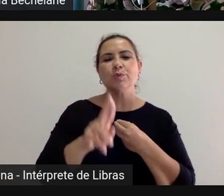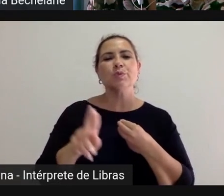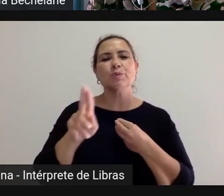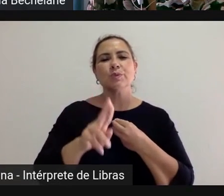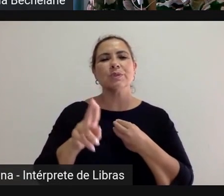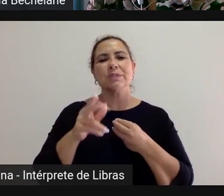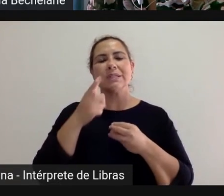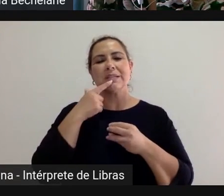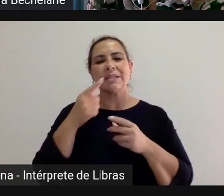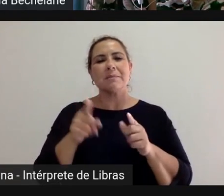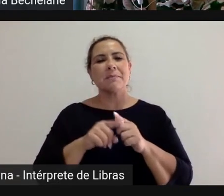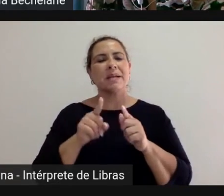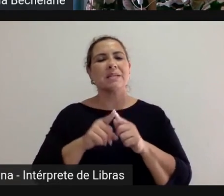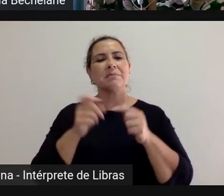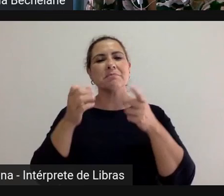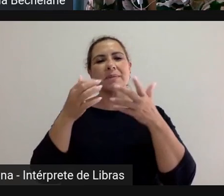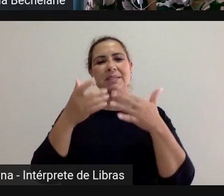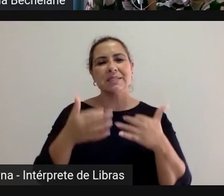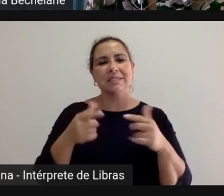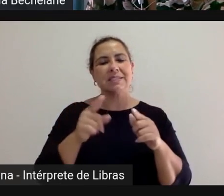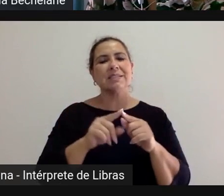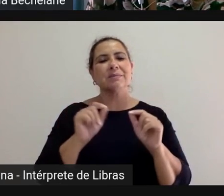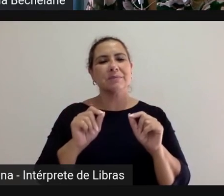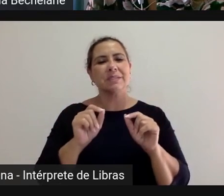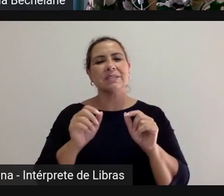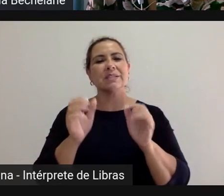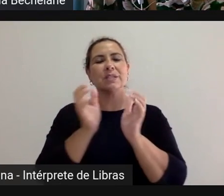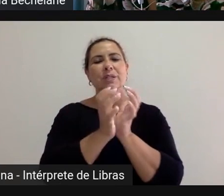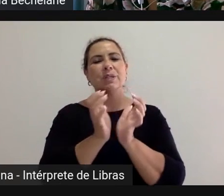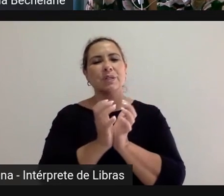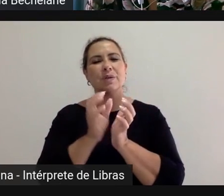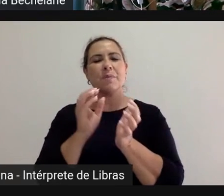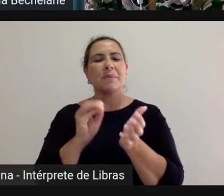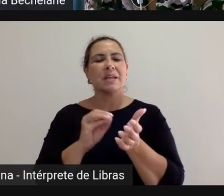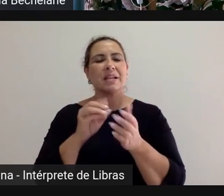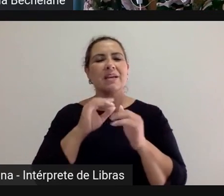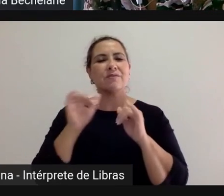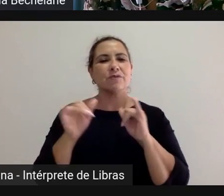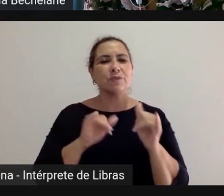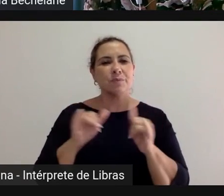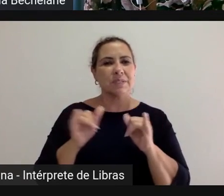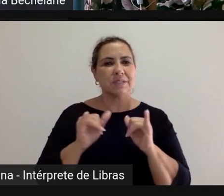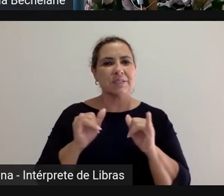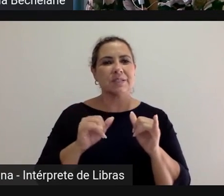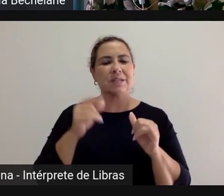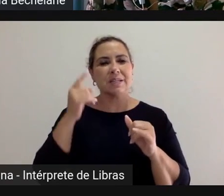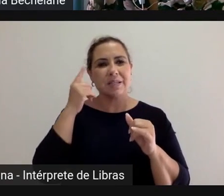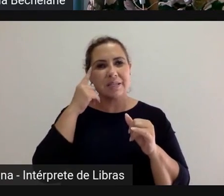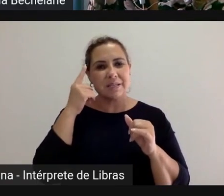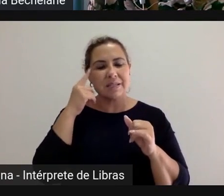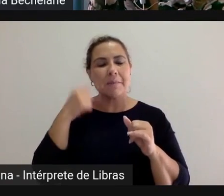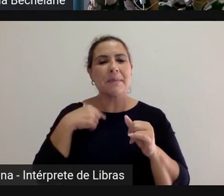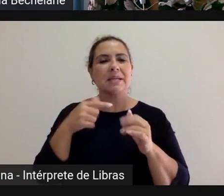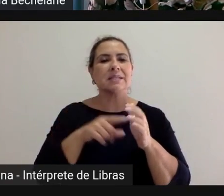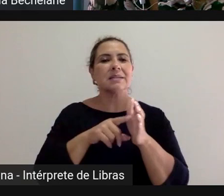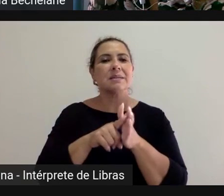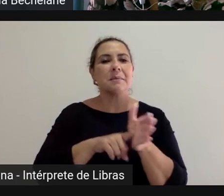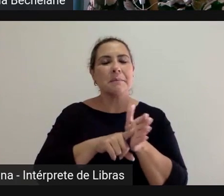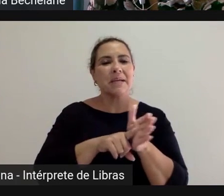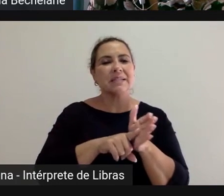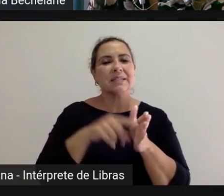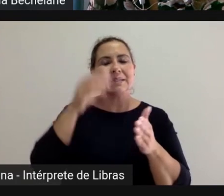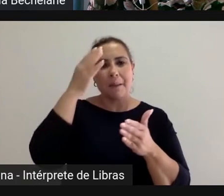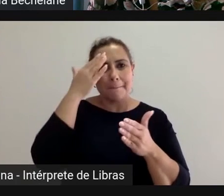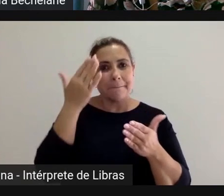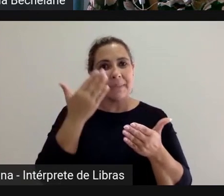um discurso menos rancoroso e para o combate à desinformação. Mas, no viés da minha pesquisa, o que eu acredito que